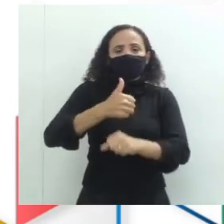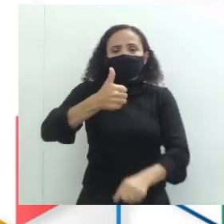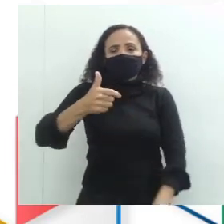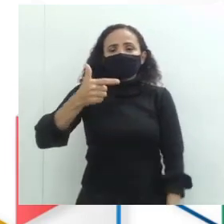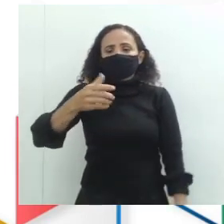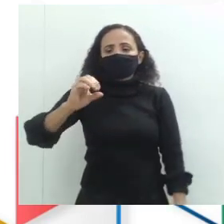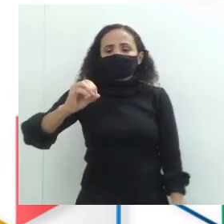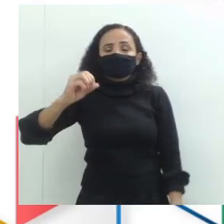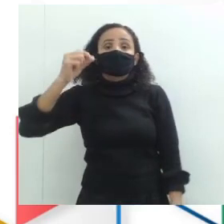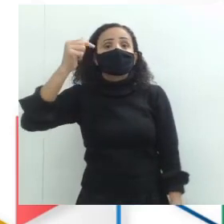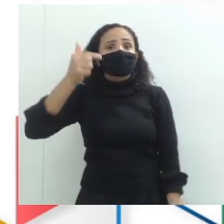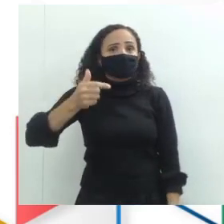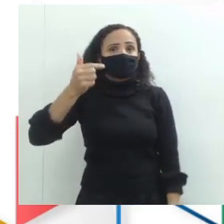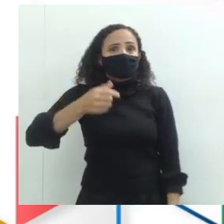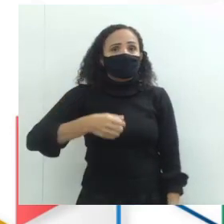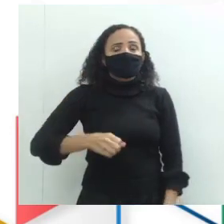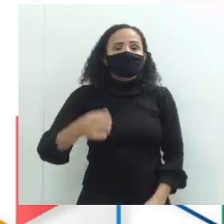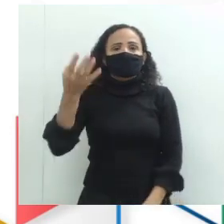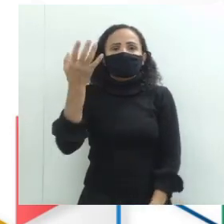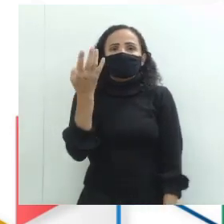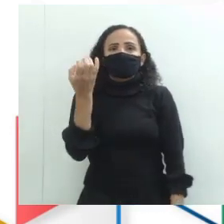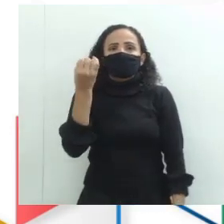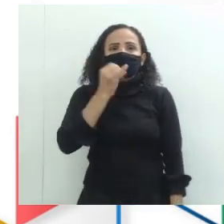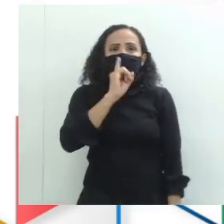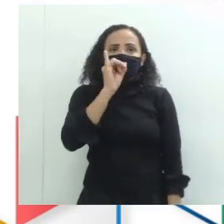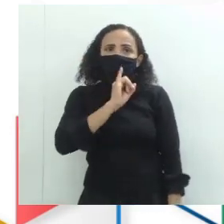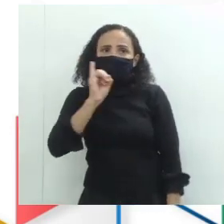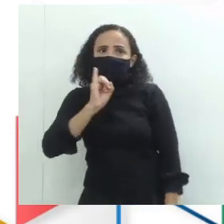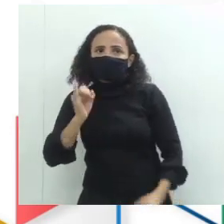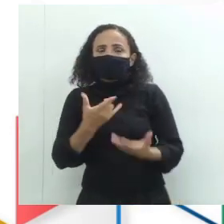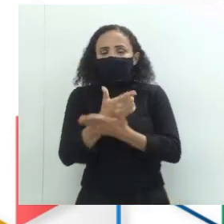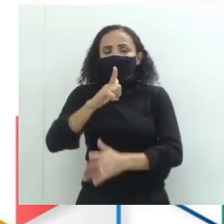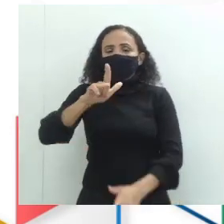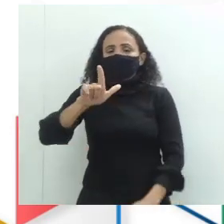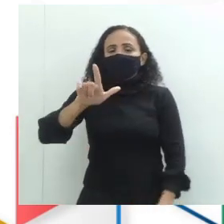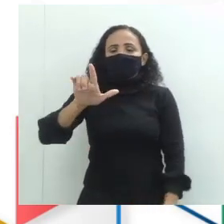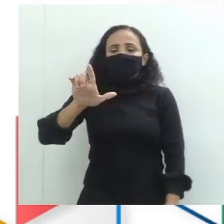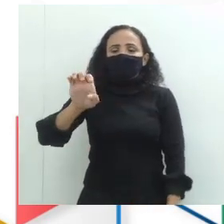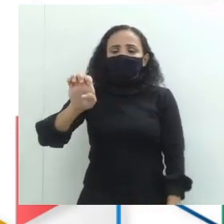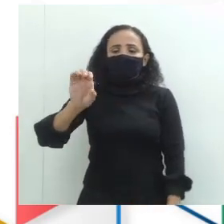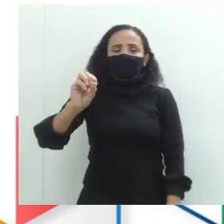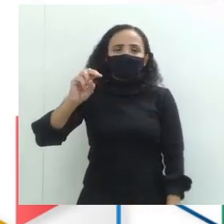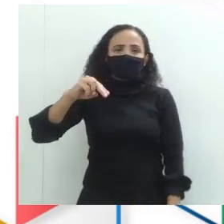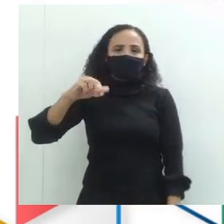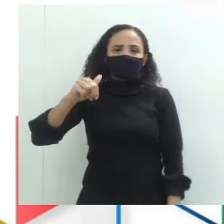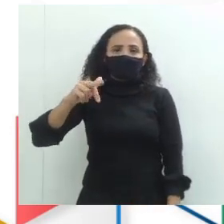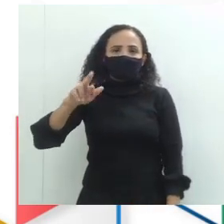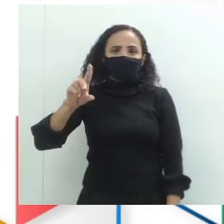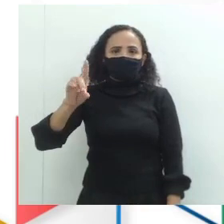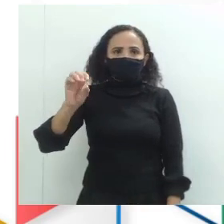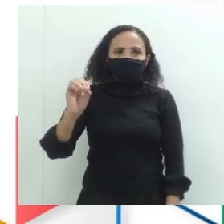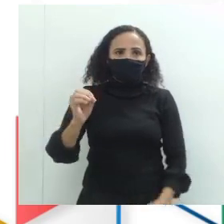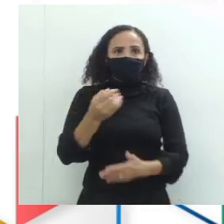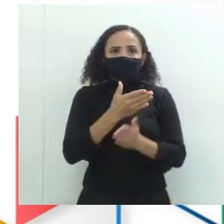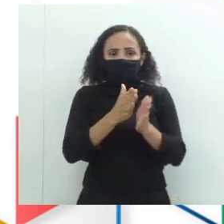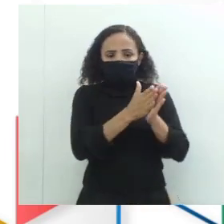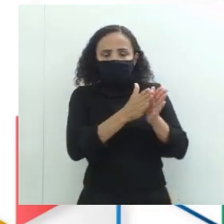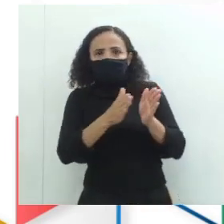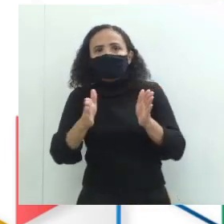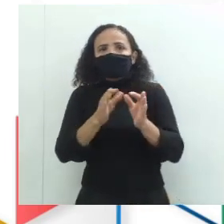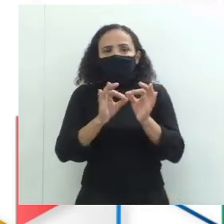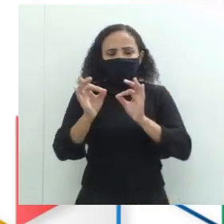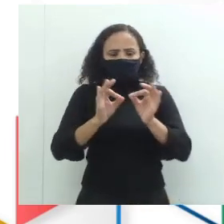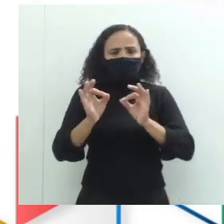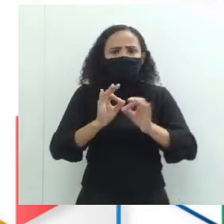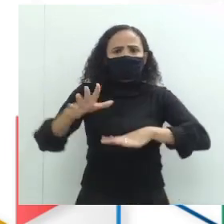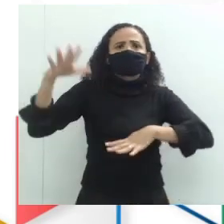1202, o italiano Leonardo de Pisa, também muito conhecido com a sequência de